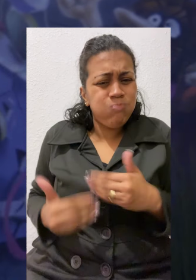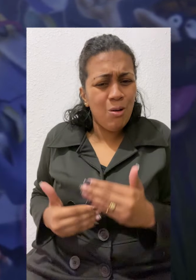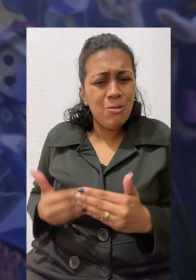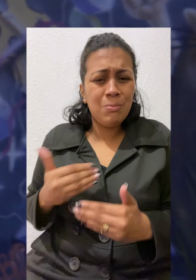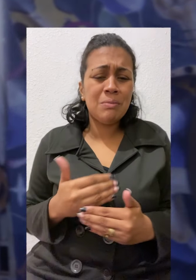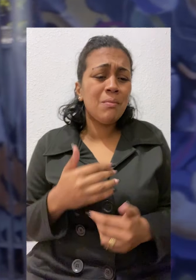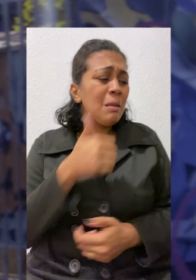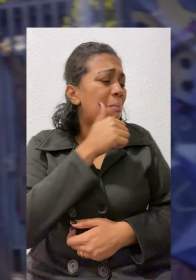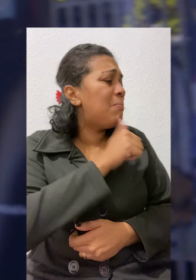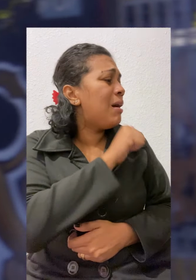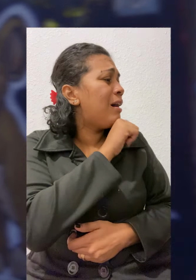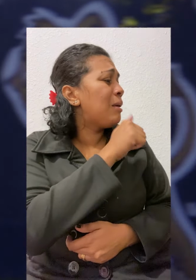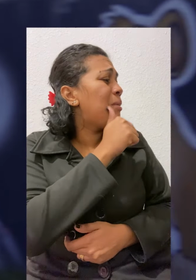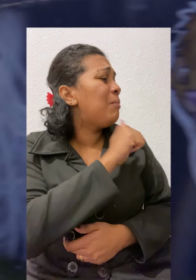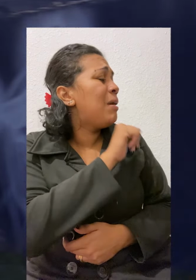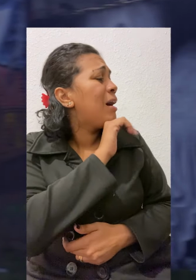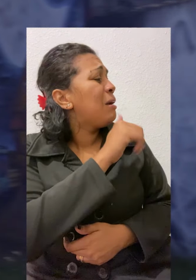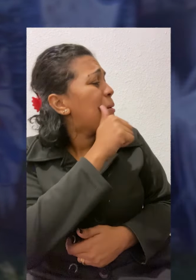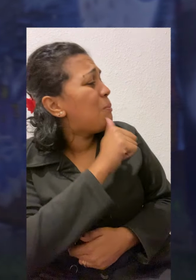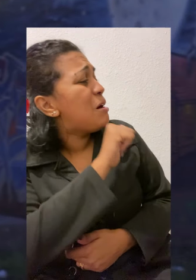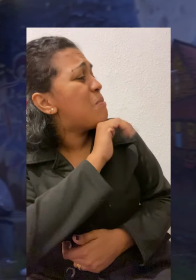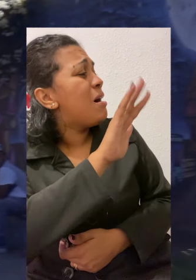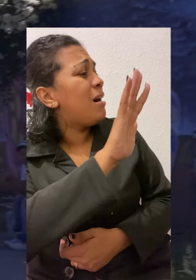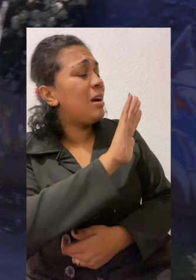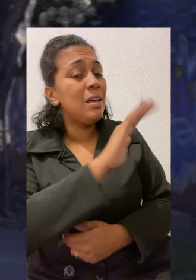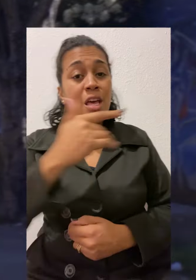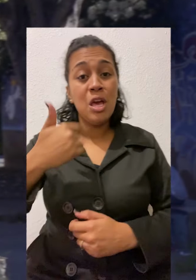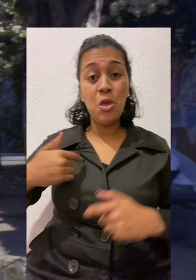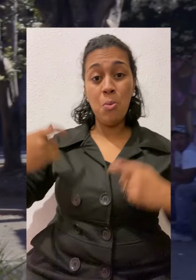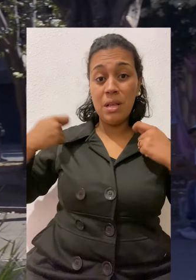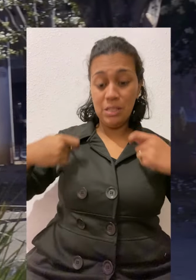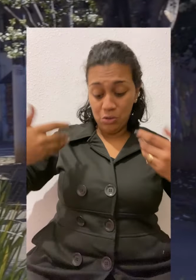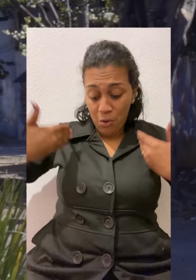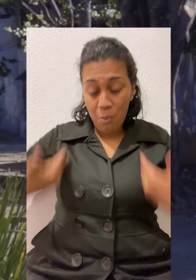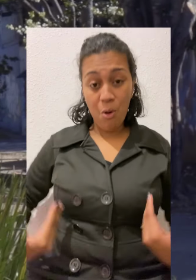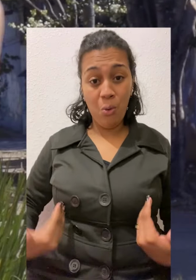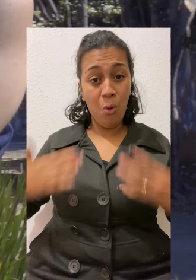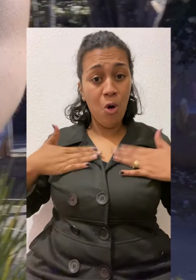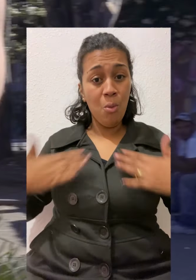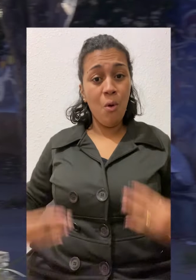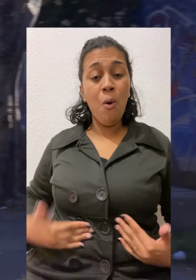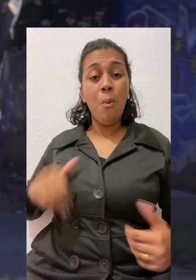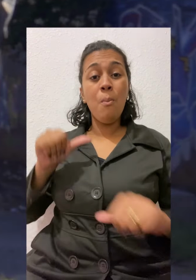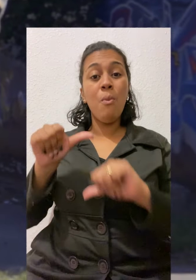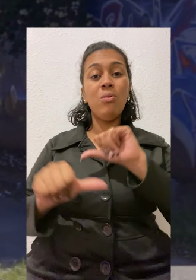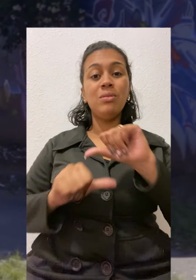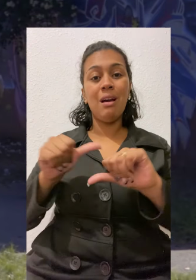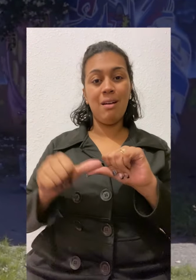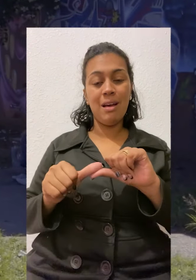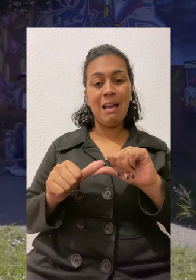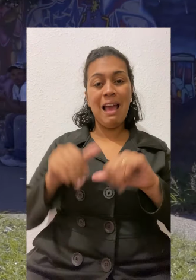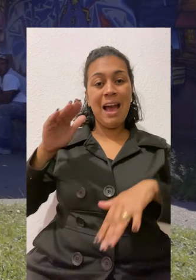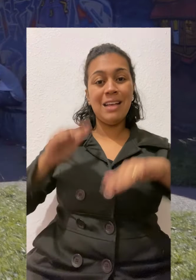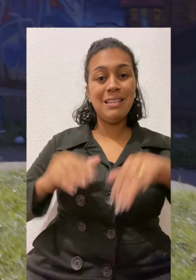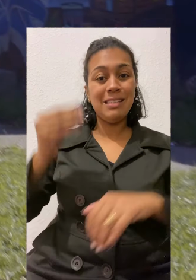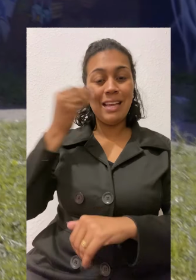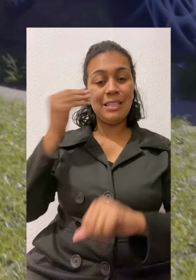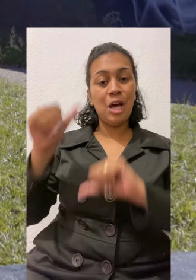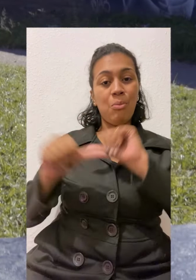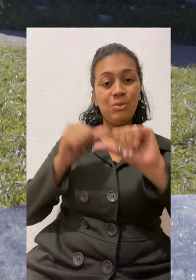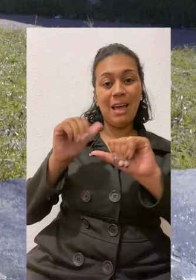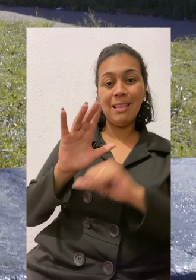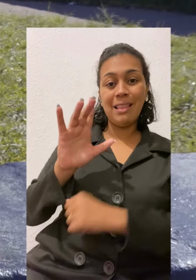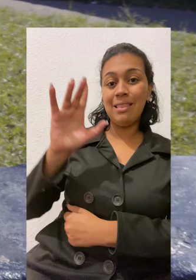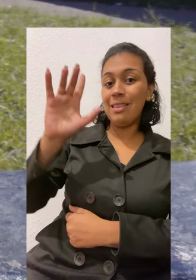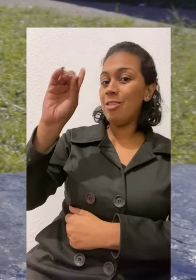minhas células. Mamãe! Reinaugurar meu corpo restaurante deixou até o próprio